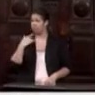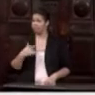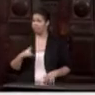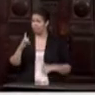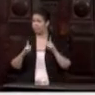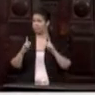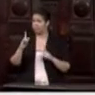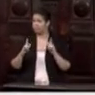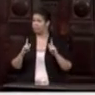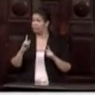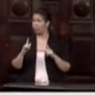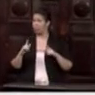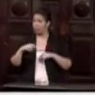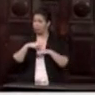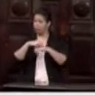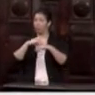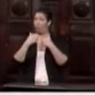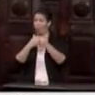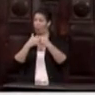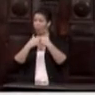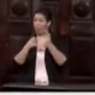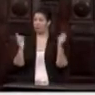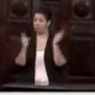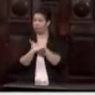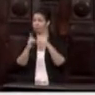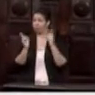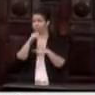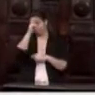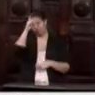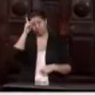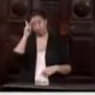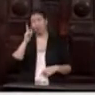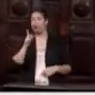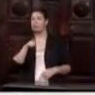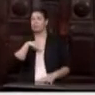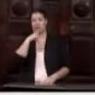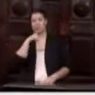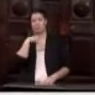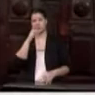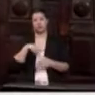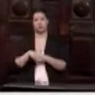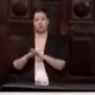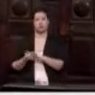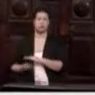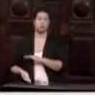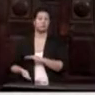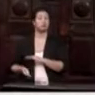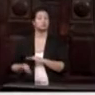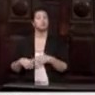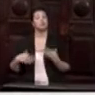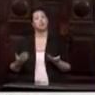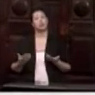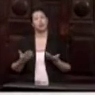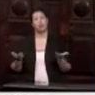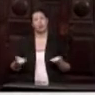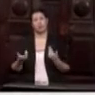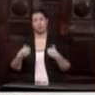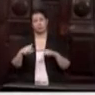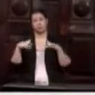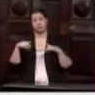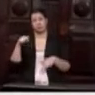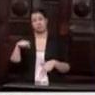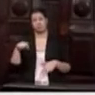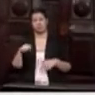licitações, a licitação das linhas de ônibus intermunicipais, ficará engavetada. E agora, com o beneplácito da maioria do plenário dessa